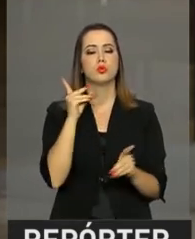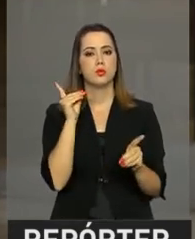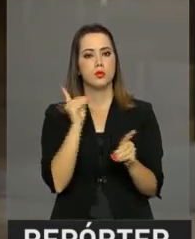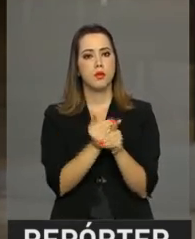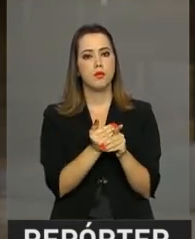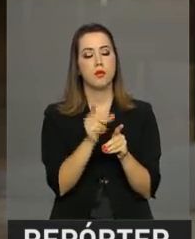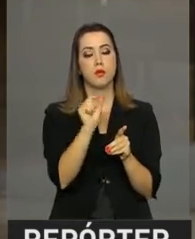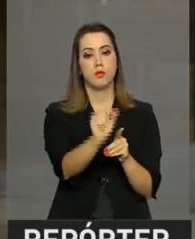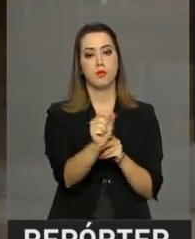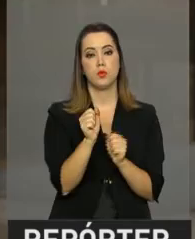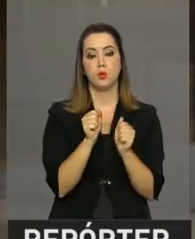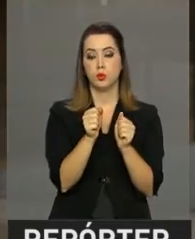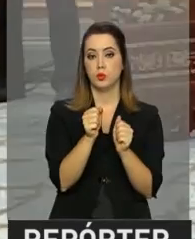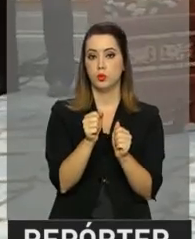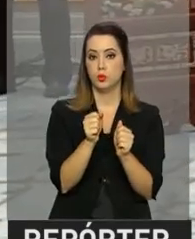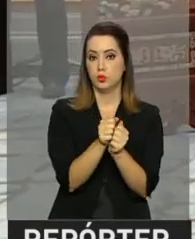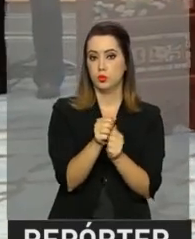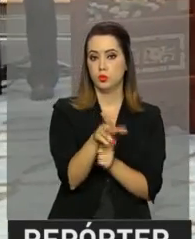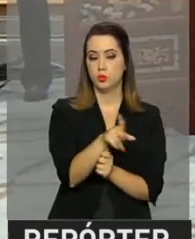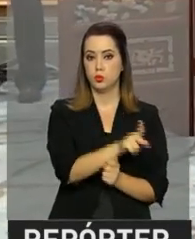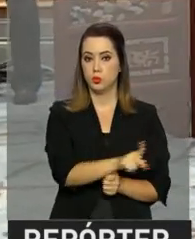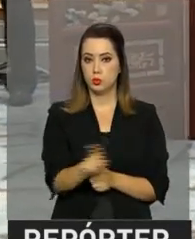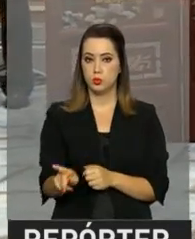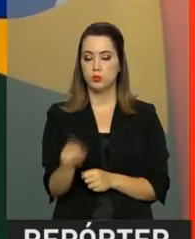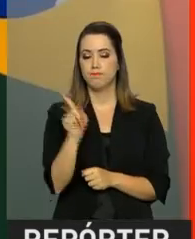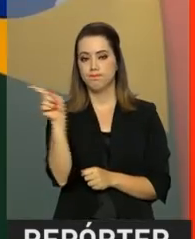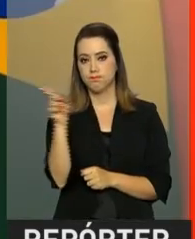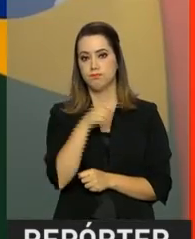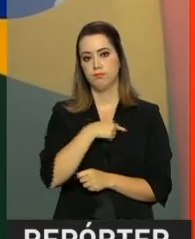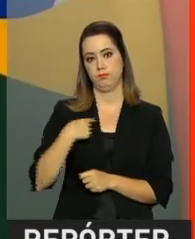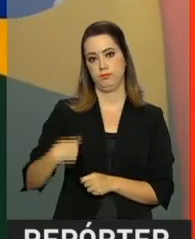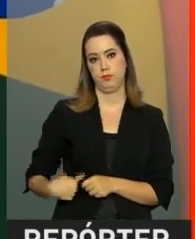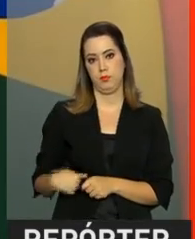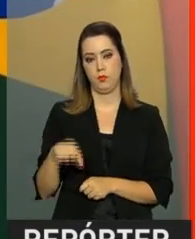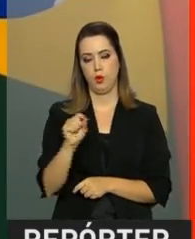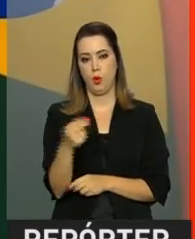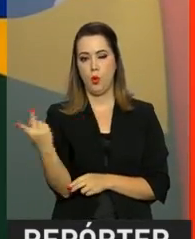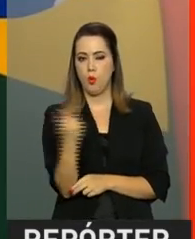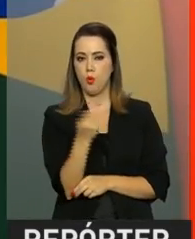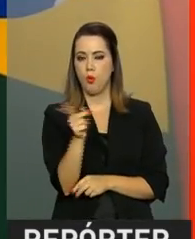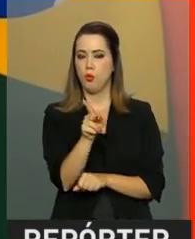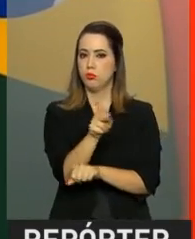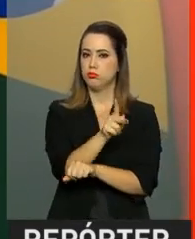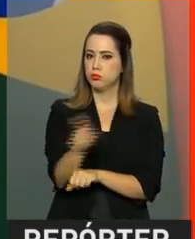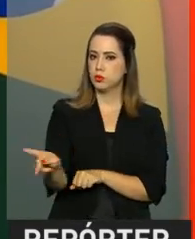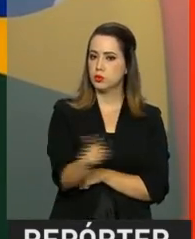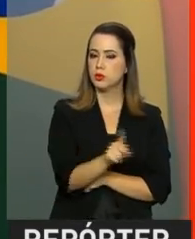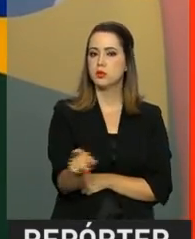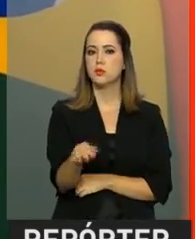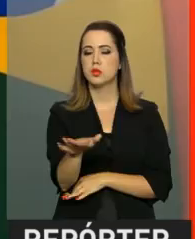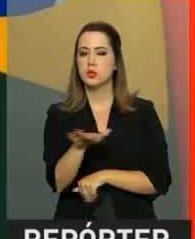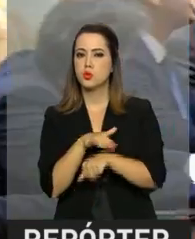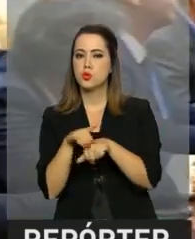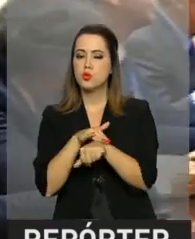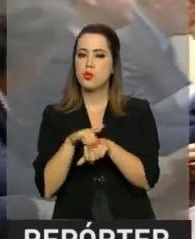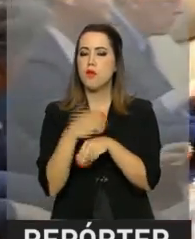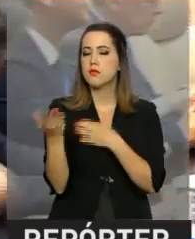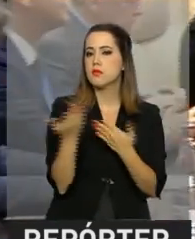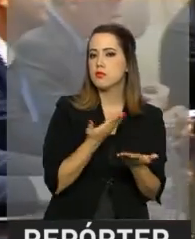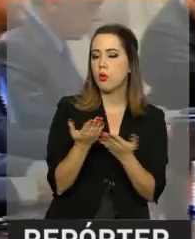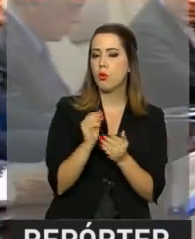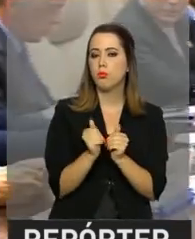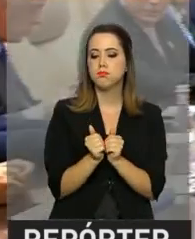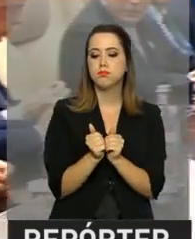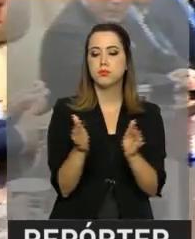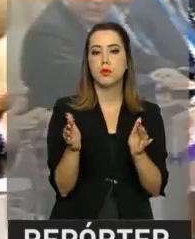com o presidente chinês Xi Jinping. Neste encontro, os dois presidentes conversaram sobre formas de ampliar ainda